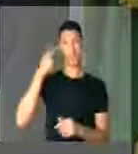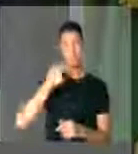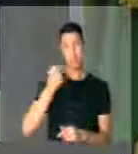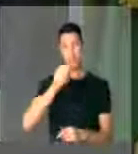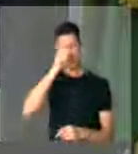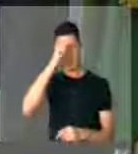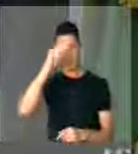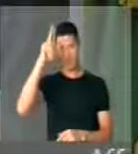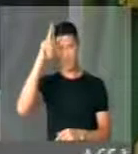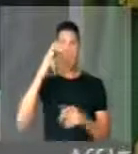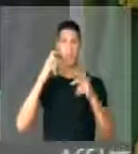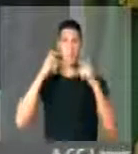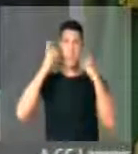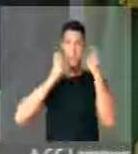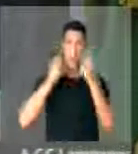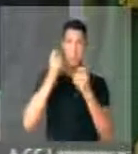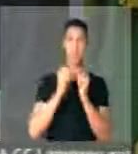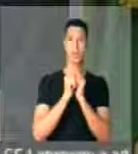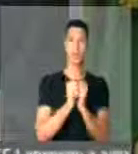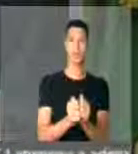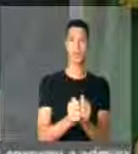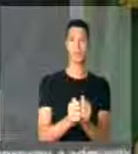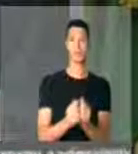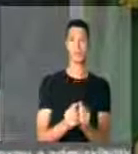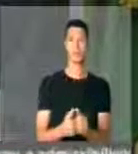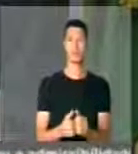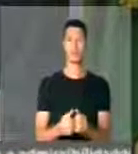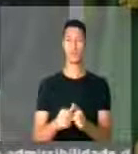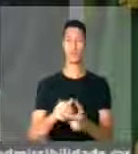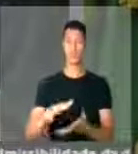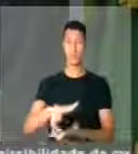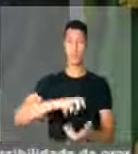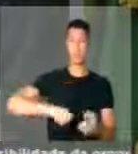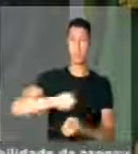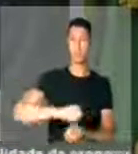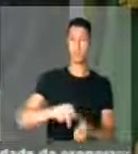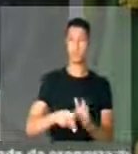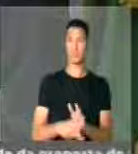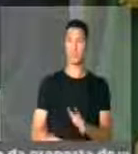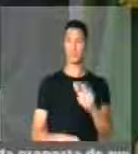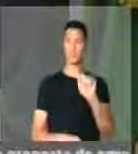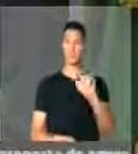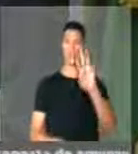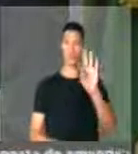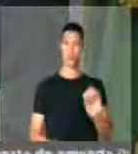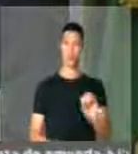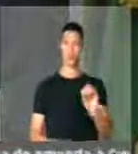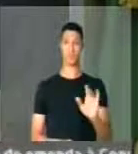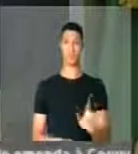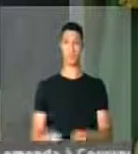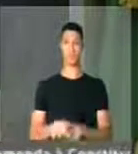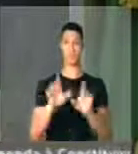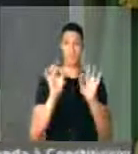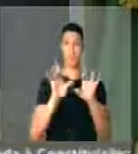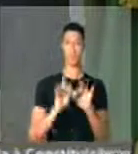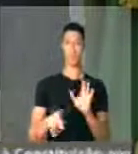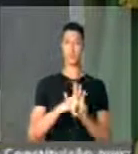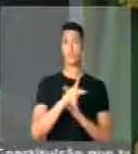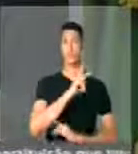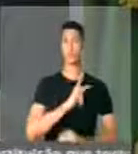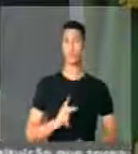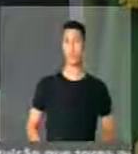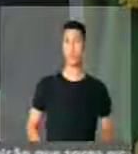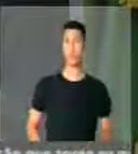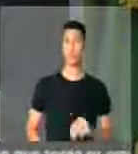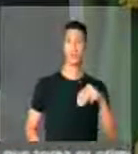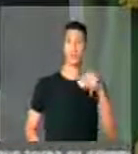vereadores e prefeitos, preocupados com a sustentabilidade do Alto do Rio Camaquã, em especial do seu